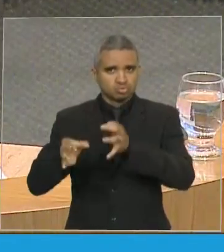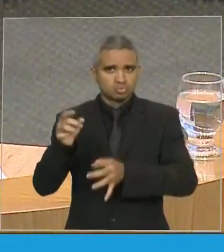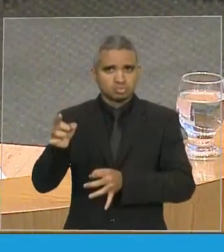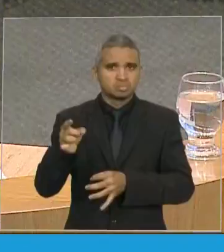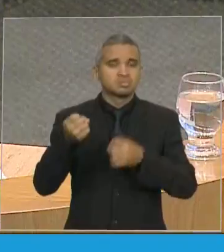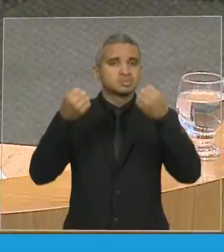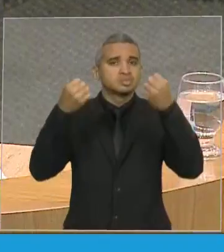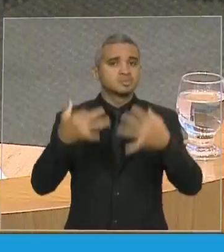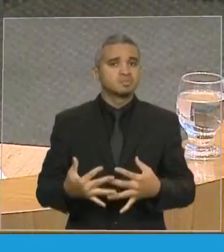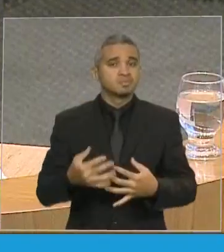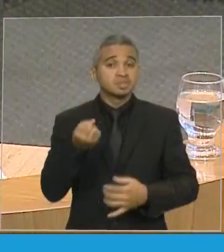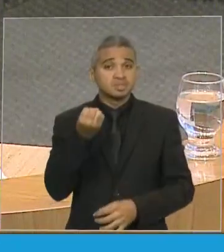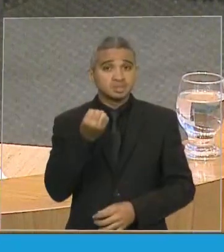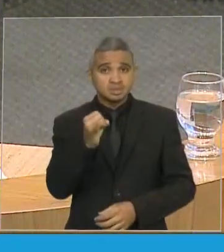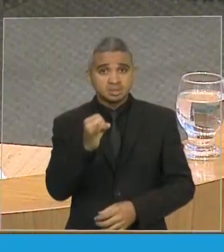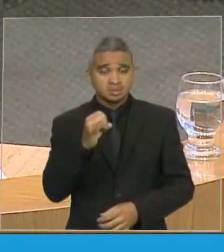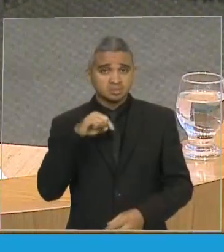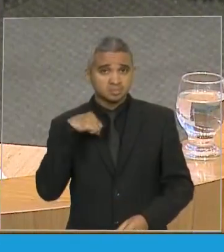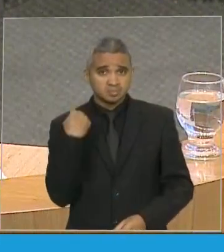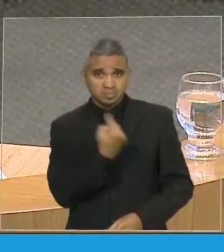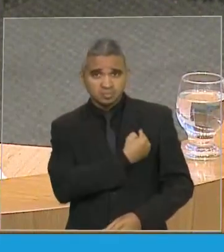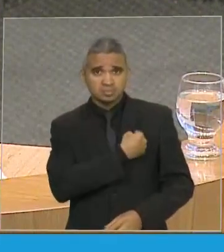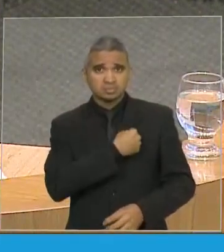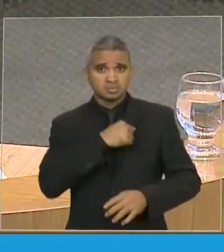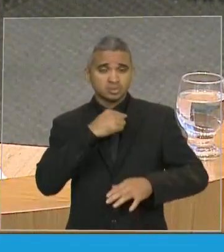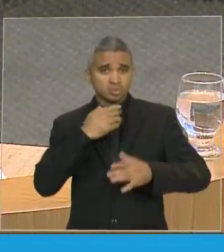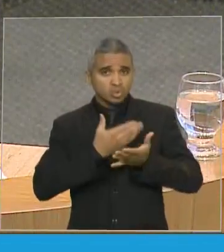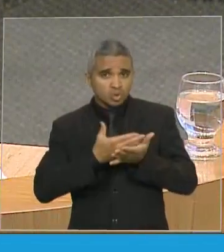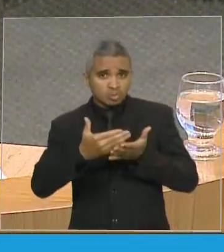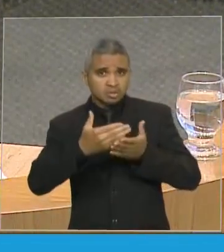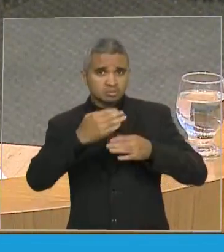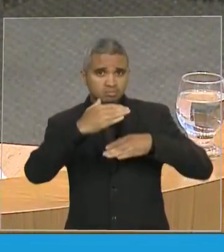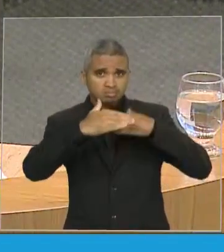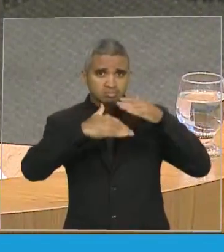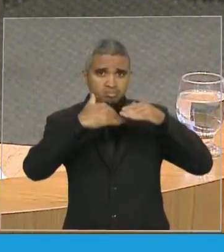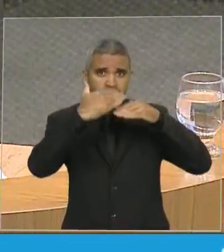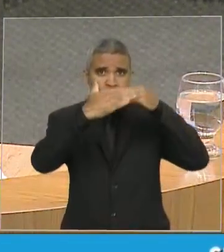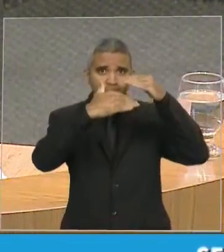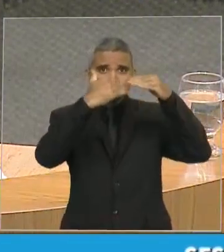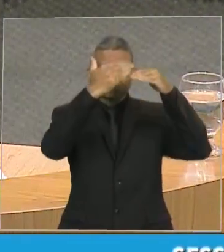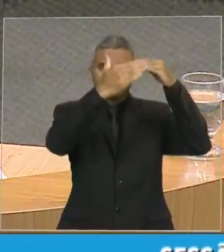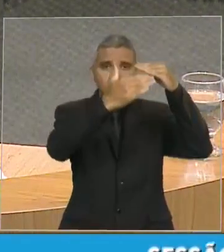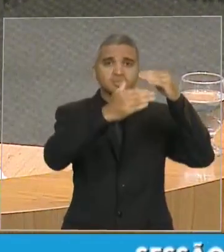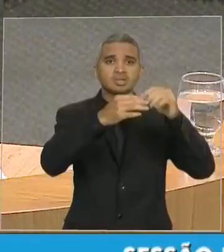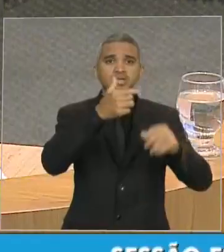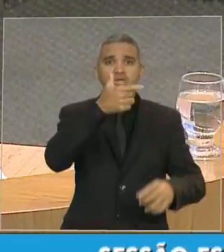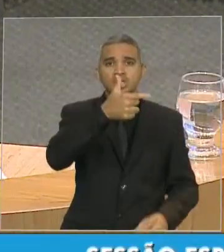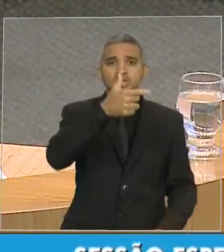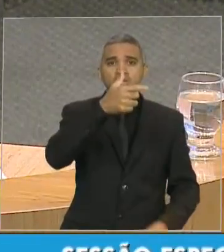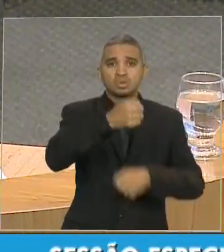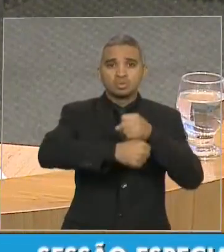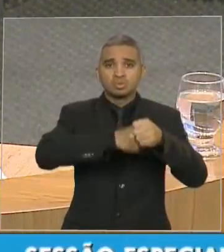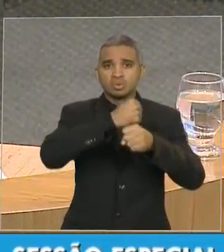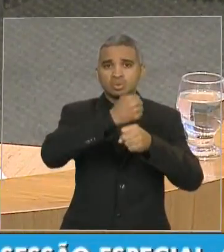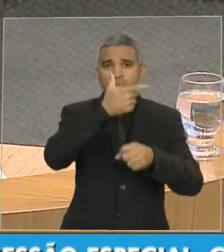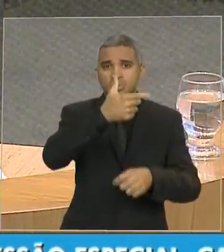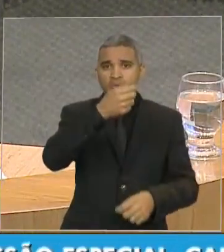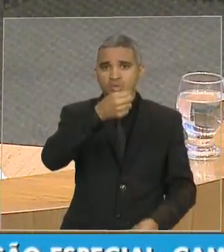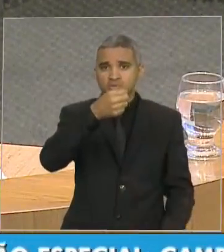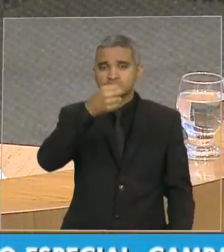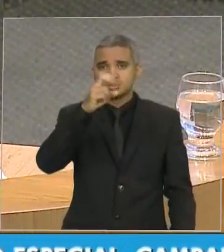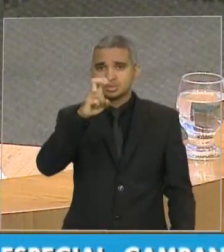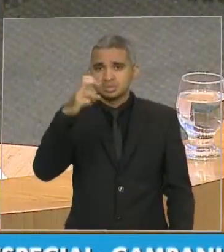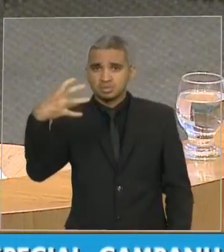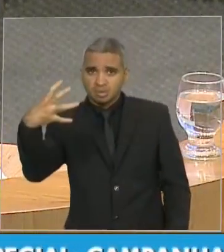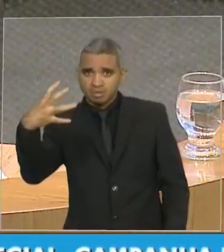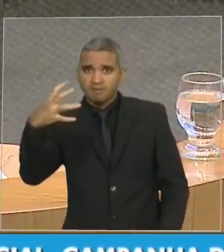na escada com o que nós estamos prendendo, em 2054 nós vamos chegar à taxa de 60% da